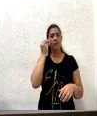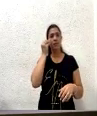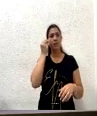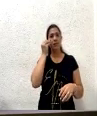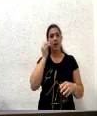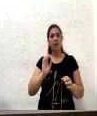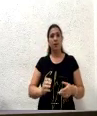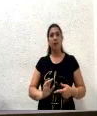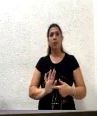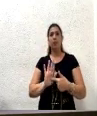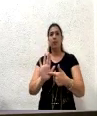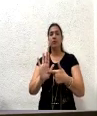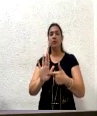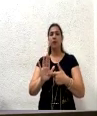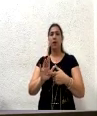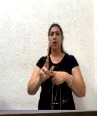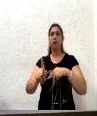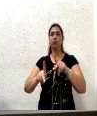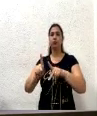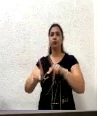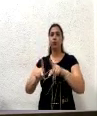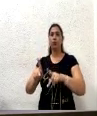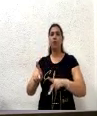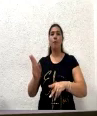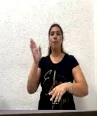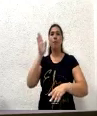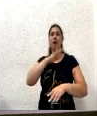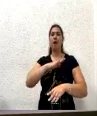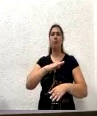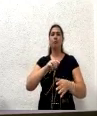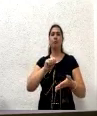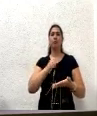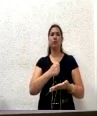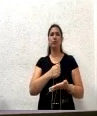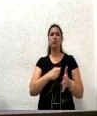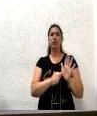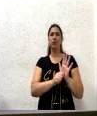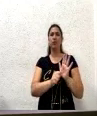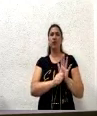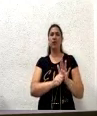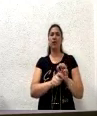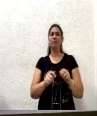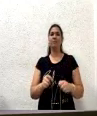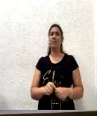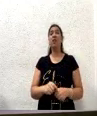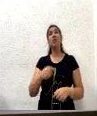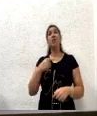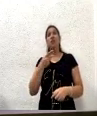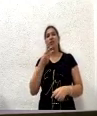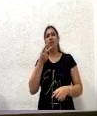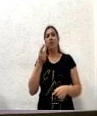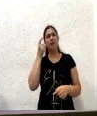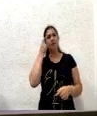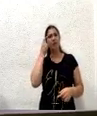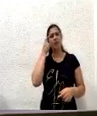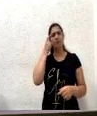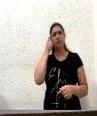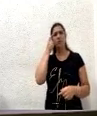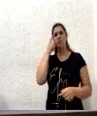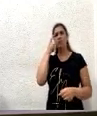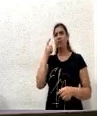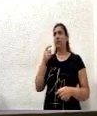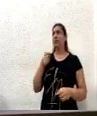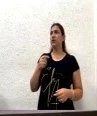levar para a população o mal que é feito das drogas. Quando se fala droga, estão falando das